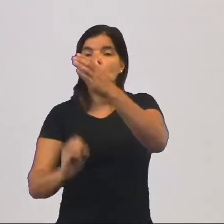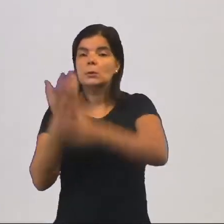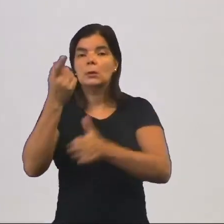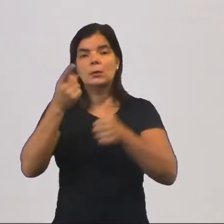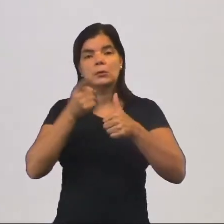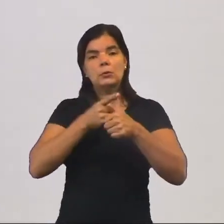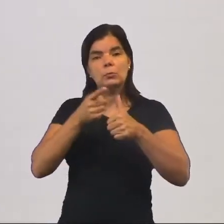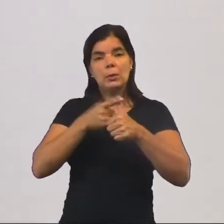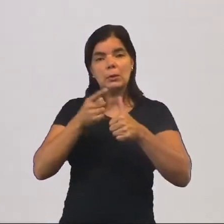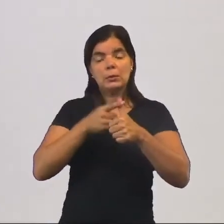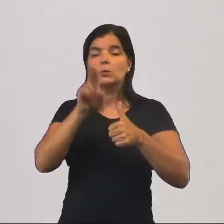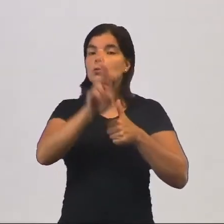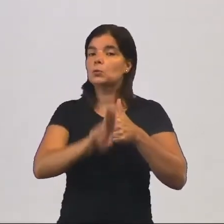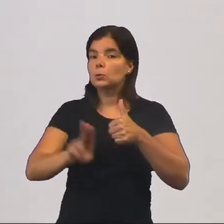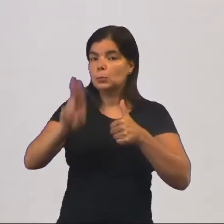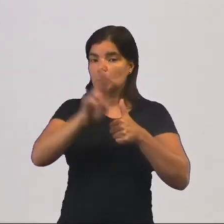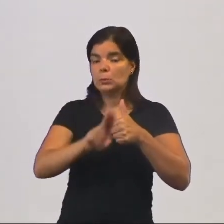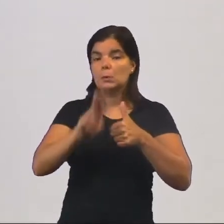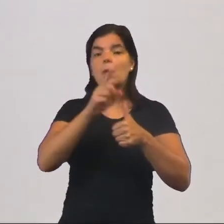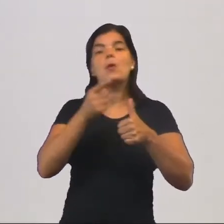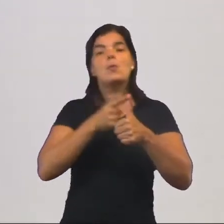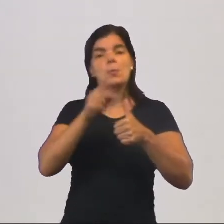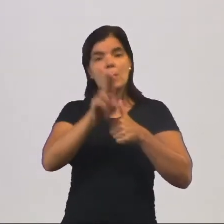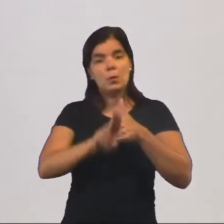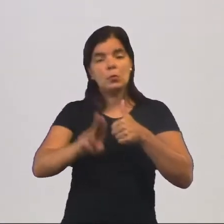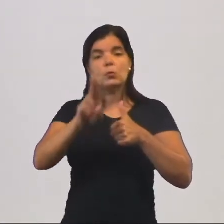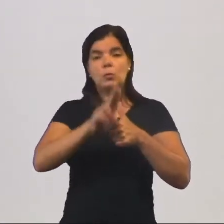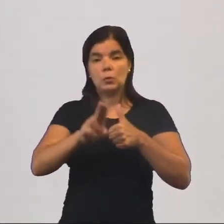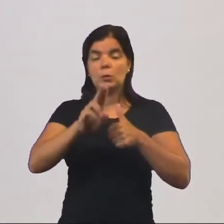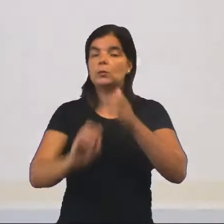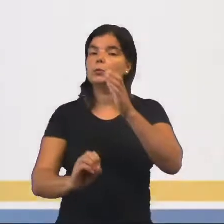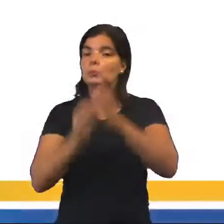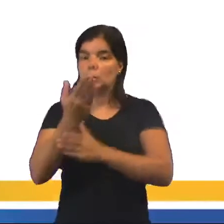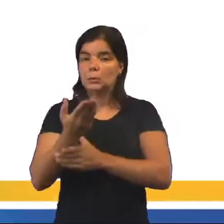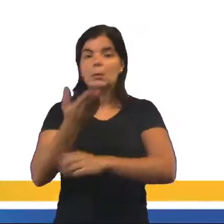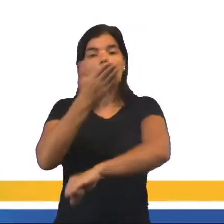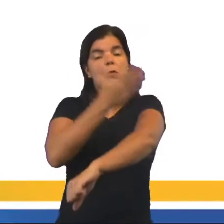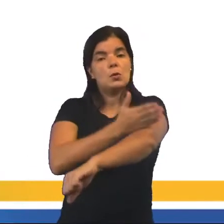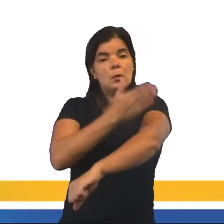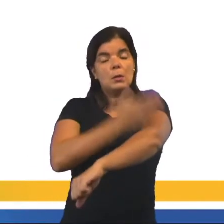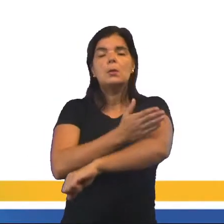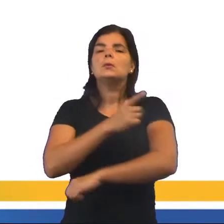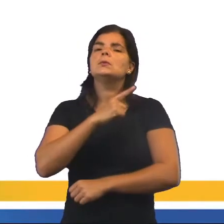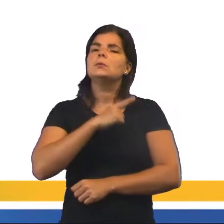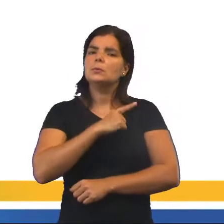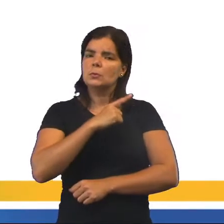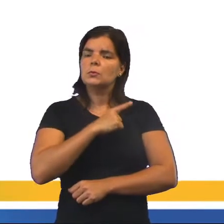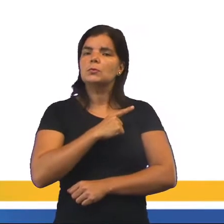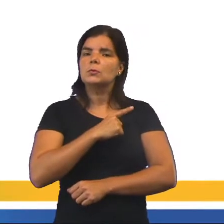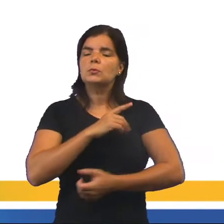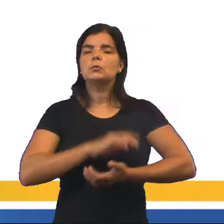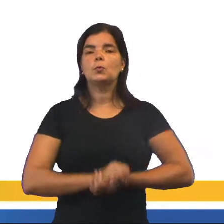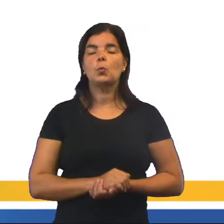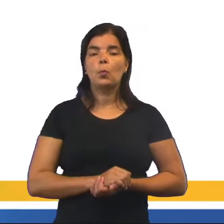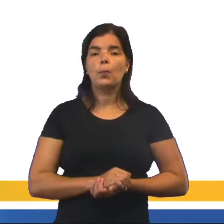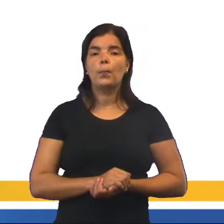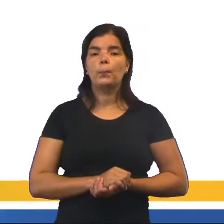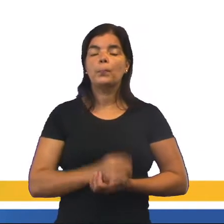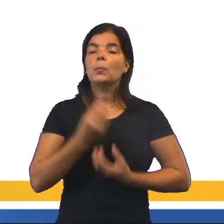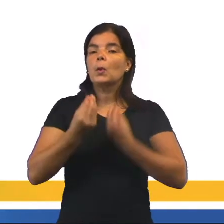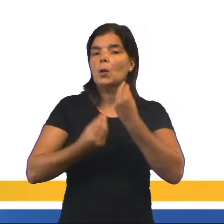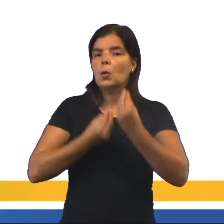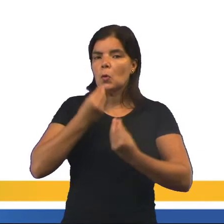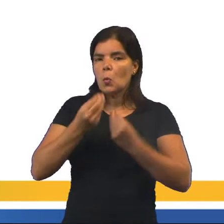as primeiras universidades? As primeiras universidades surgiram na Idade Média e tinha